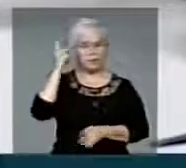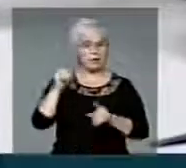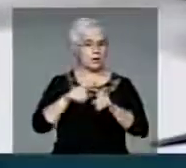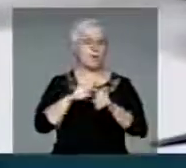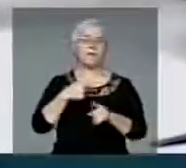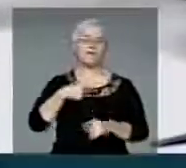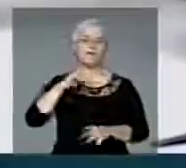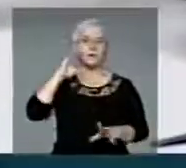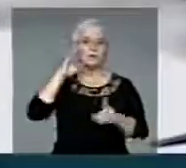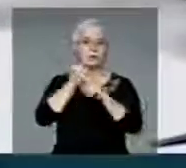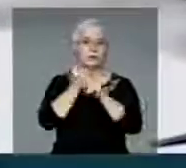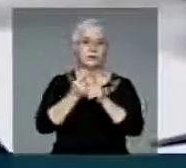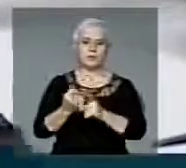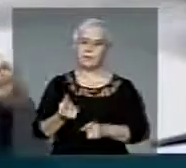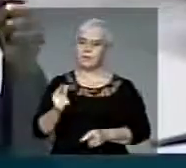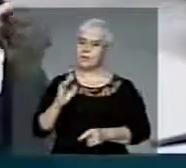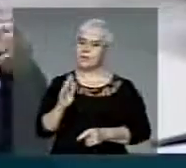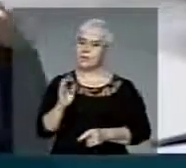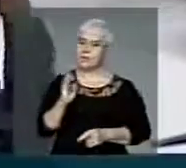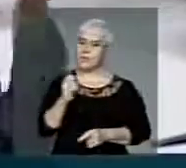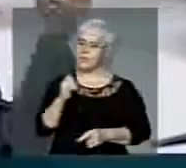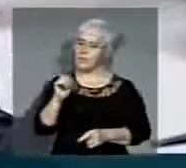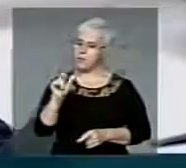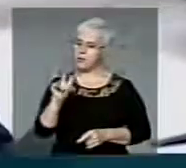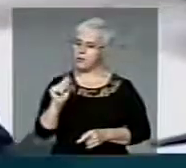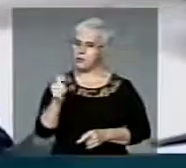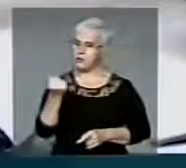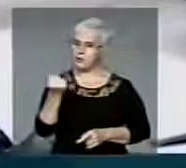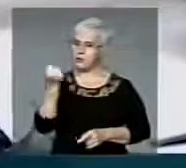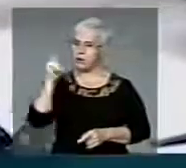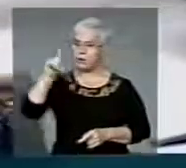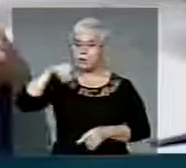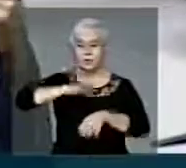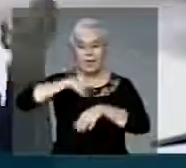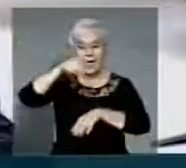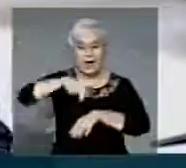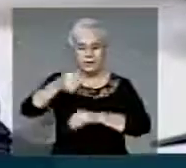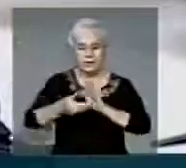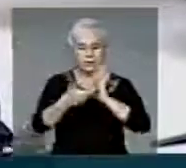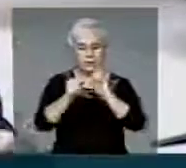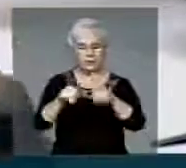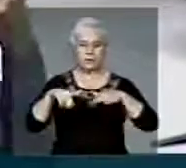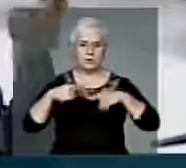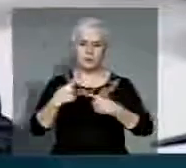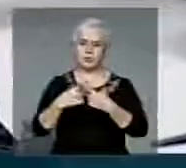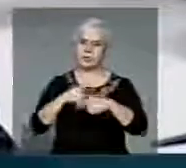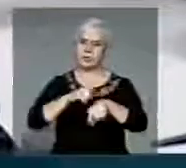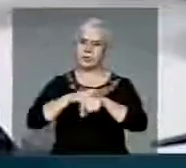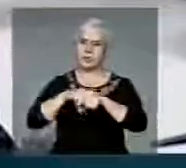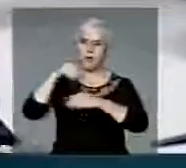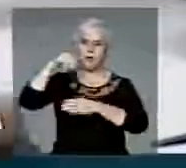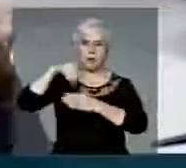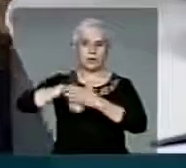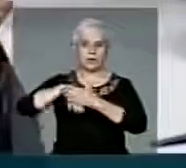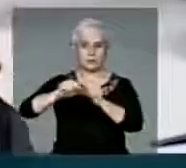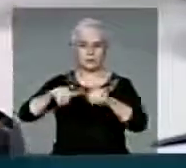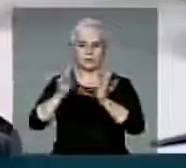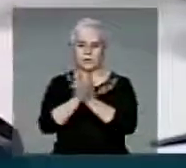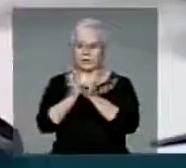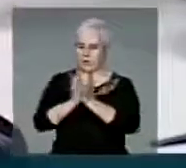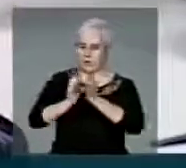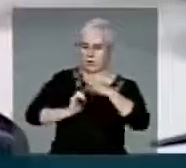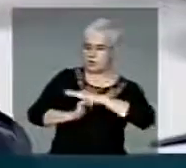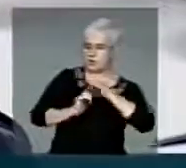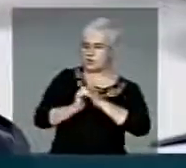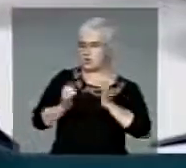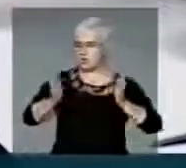do Congresso Nacional. Ou seja, durante as campanhas eleitorais, as empresas, os ricos, aplicam